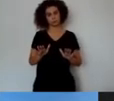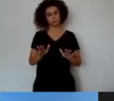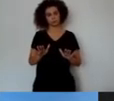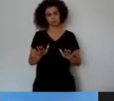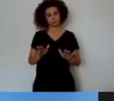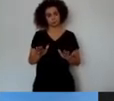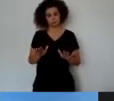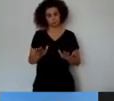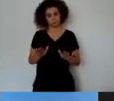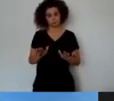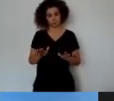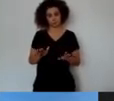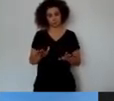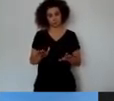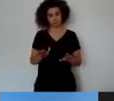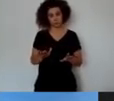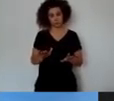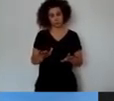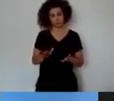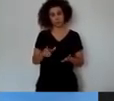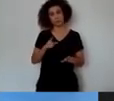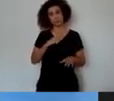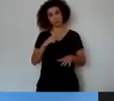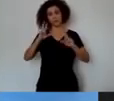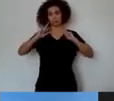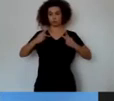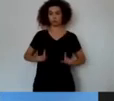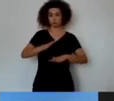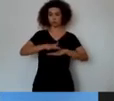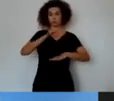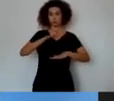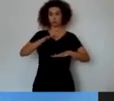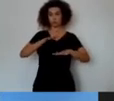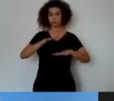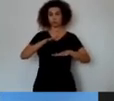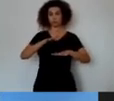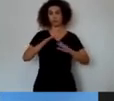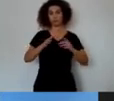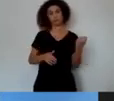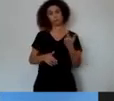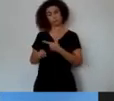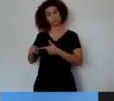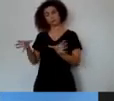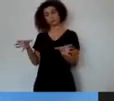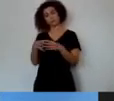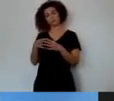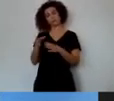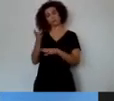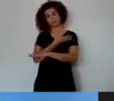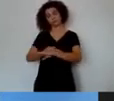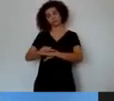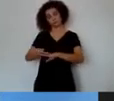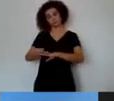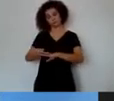ser naturalmente, né, um ser mais moral, mais humano e tal, que é relegado às pessoas brancas. É parte da mesma construção. Quando